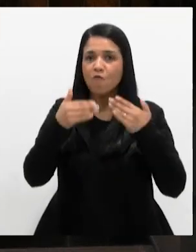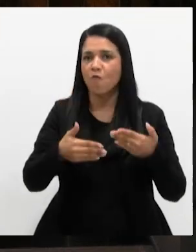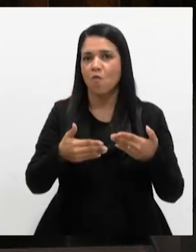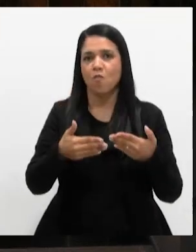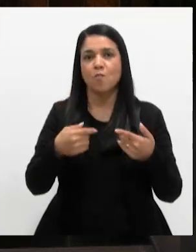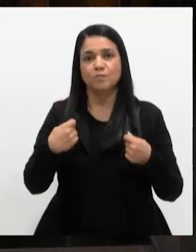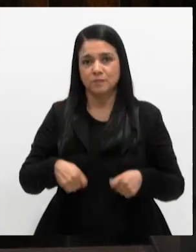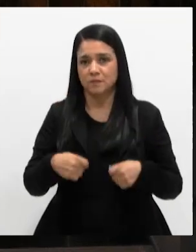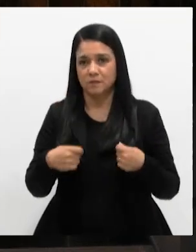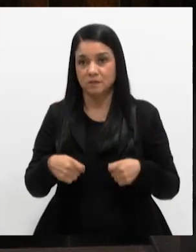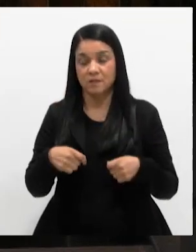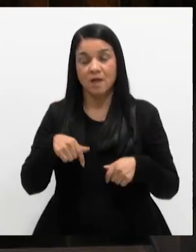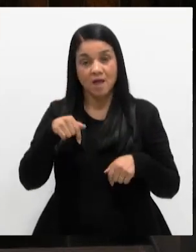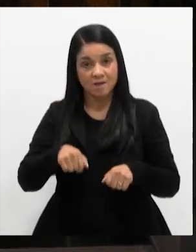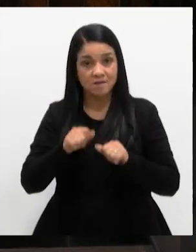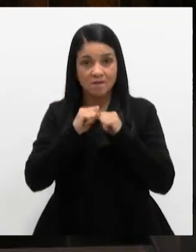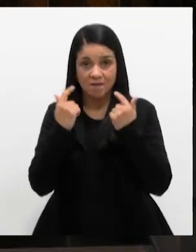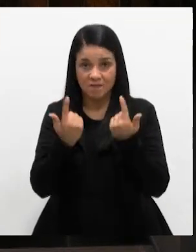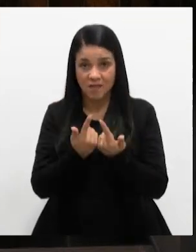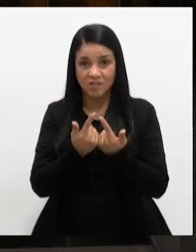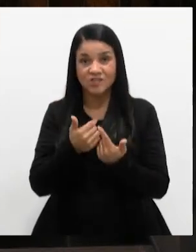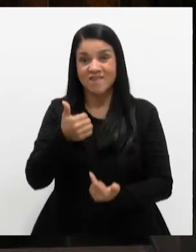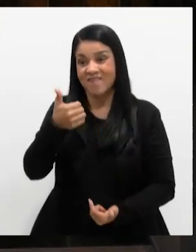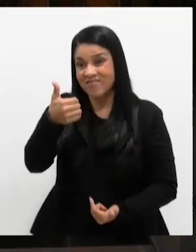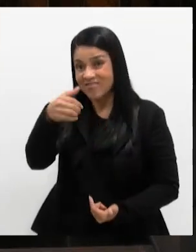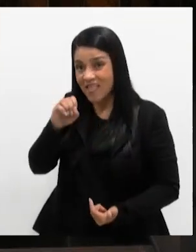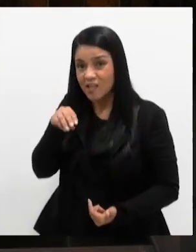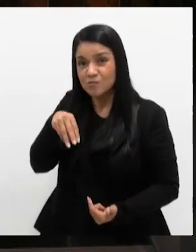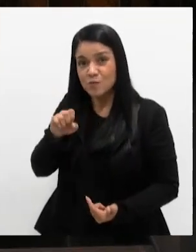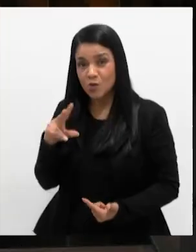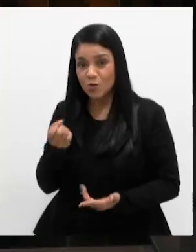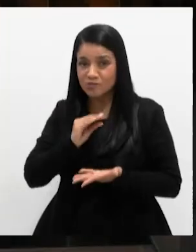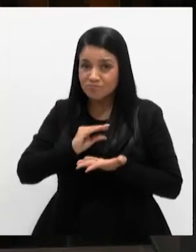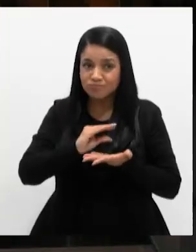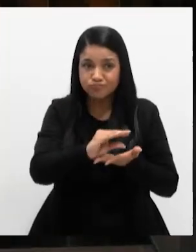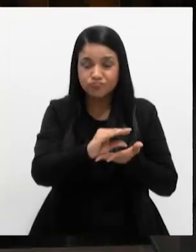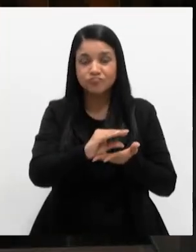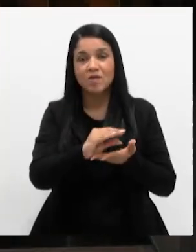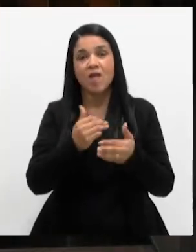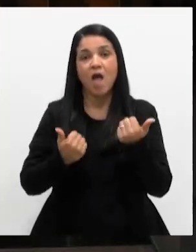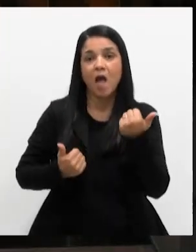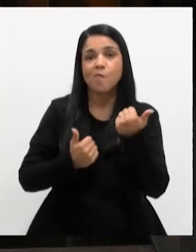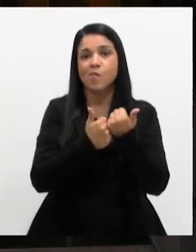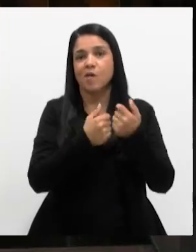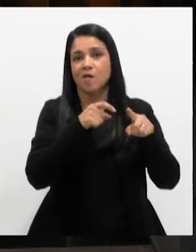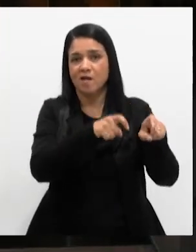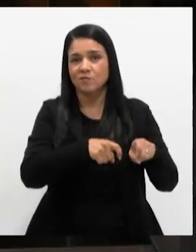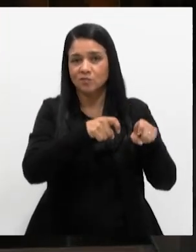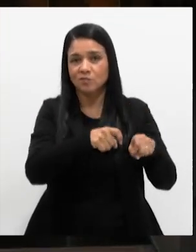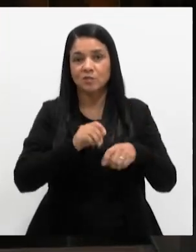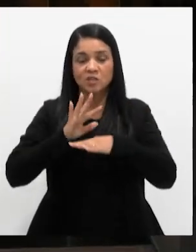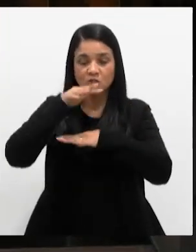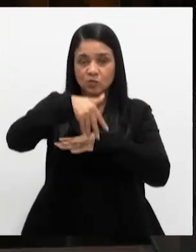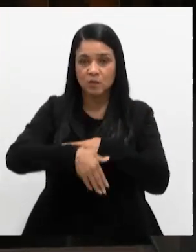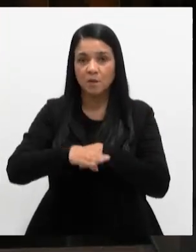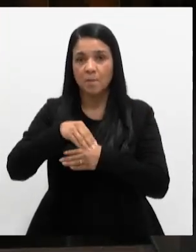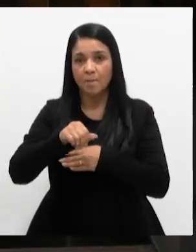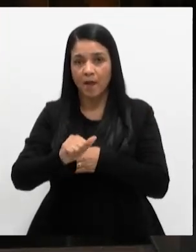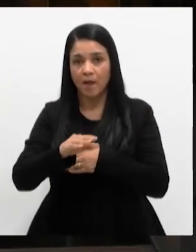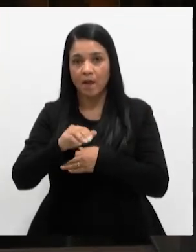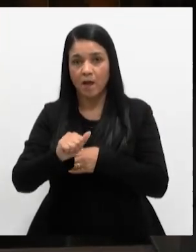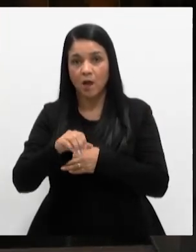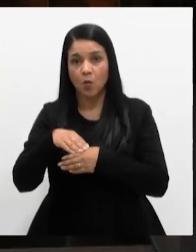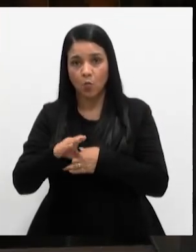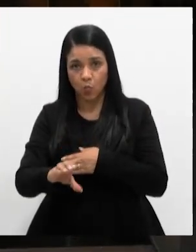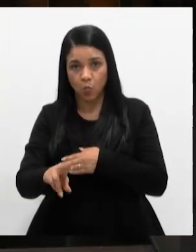aqui nessa casa destinou 10 milhões de reais para apoiar os agricultores de Cachoeiras de Macacu. O